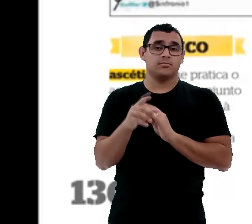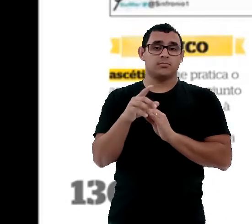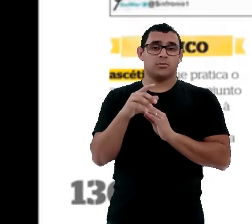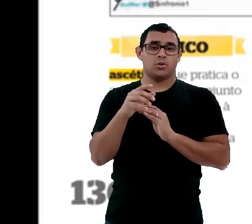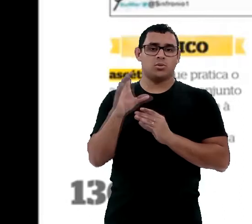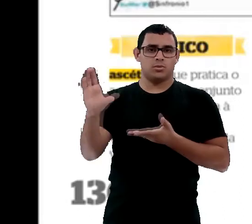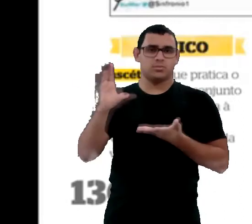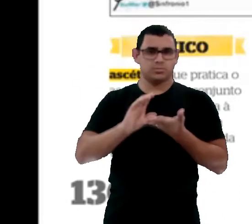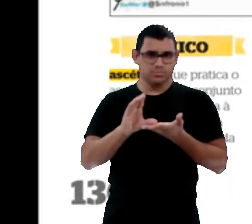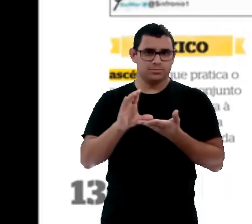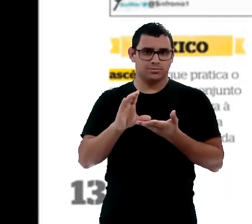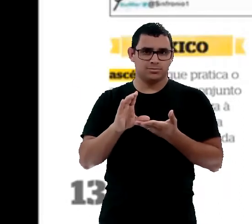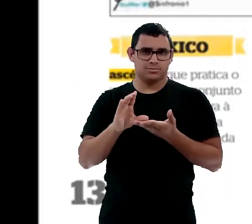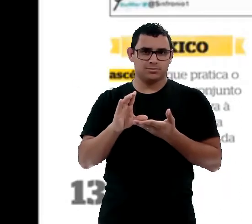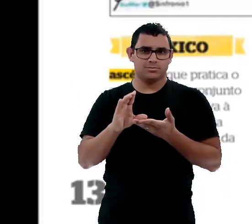nos envolvemos.